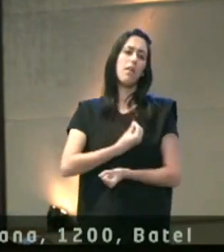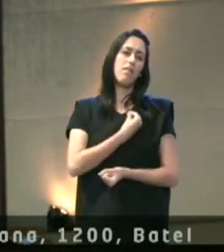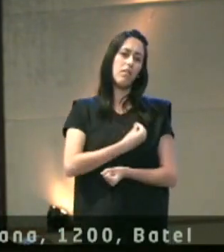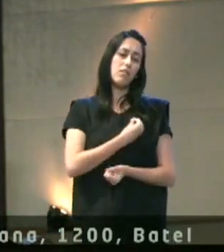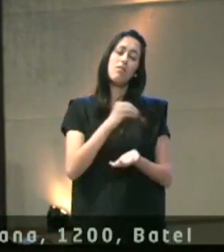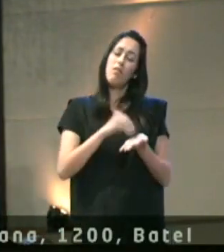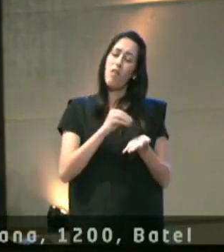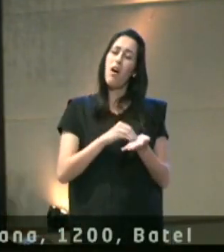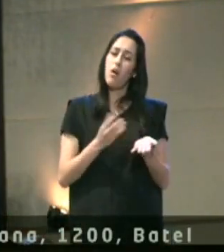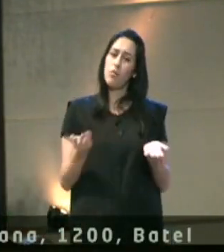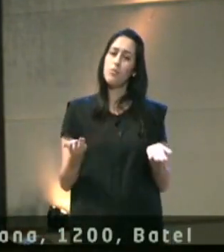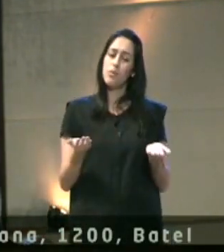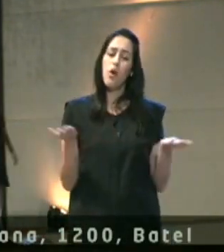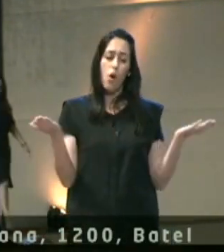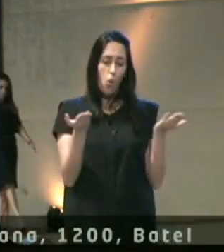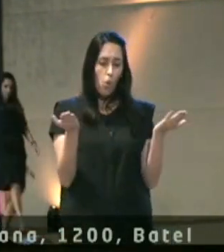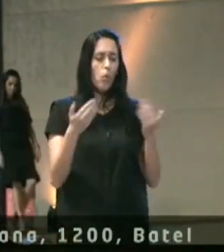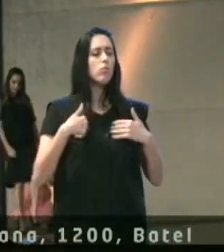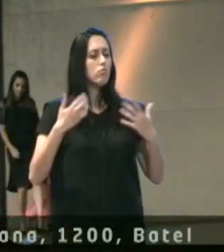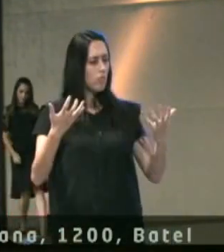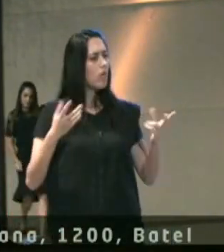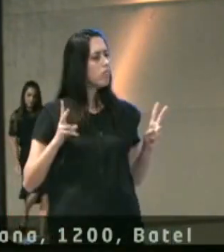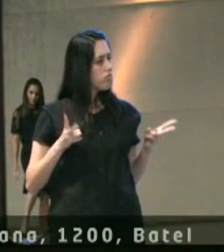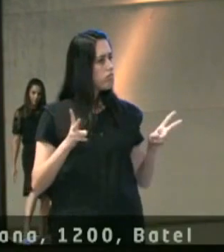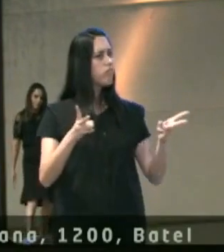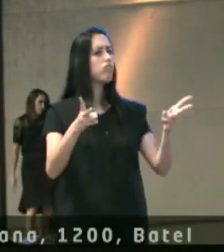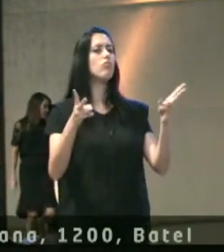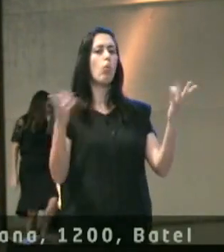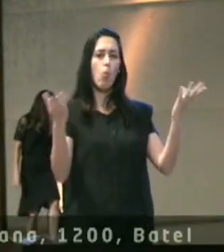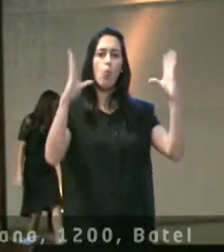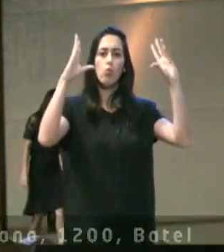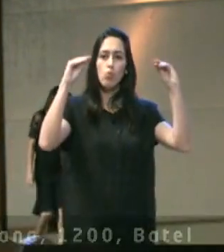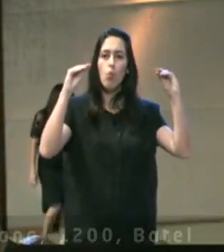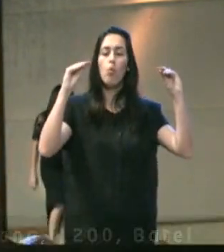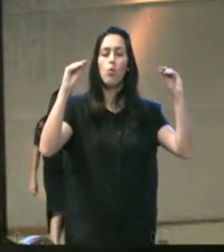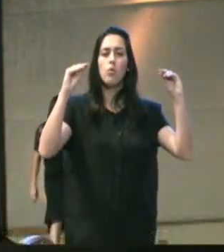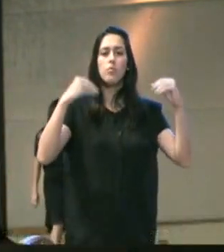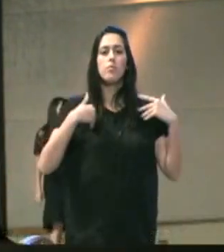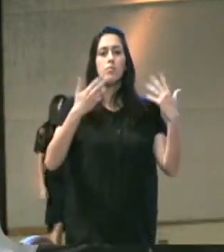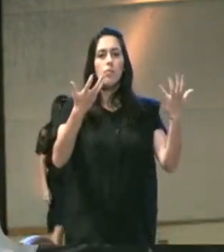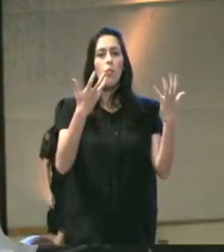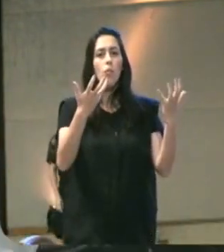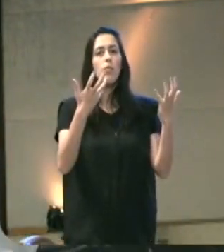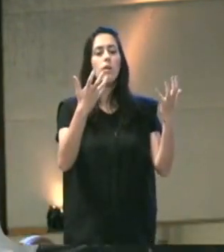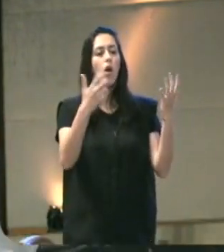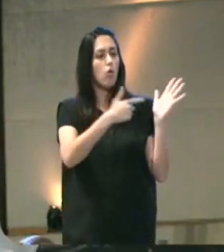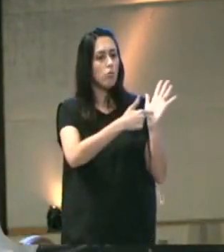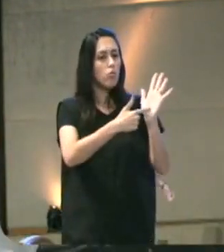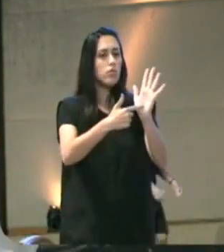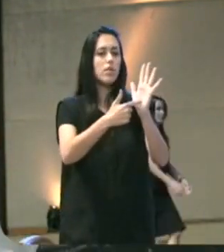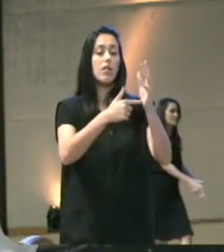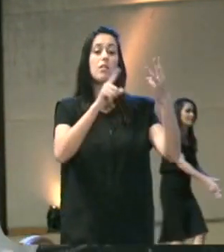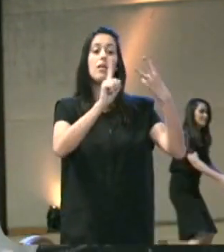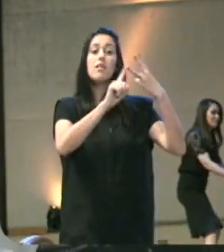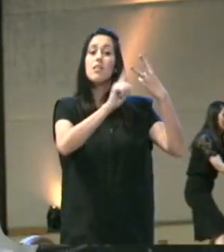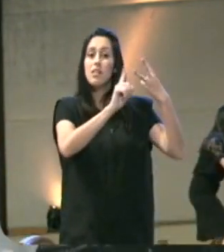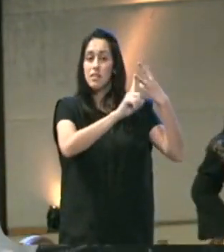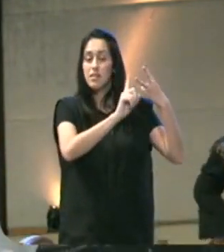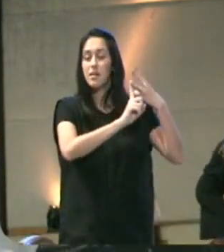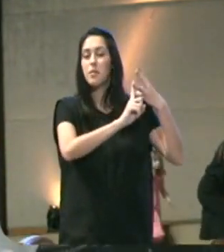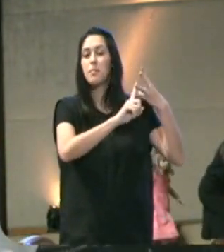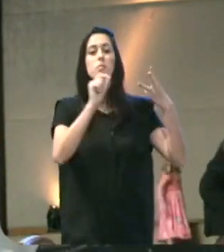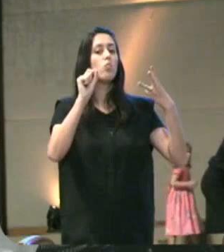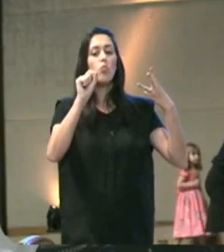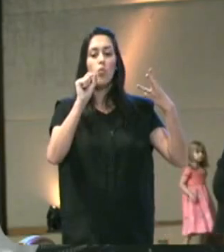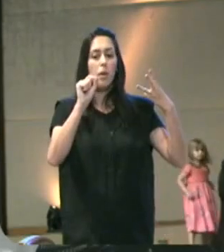disposição. Mas eu queria continuar esse estudo essa noite, e queria olhar para uma terceira lição. E a terceira